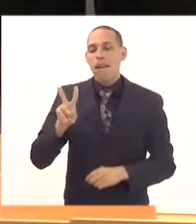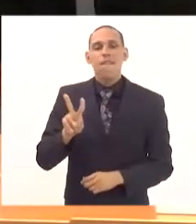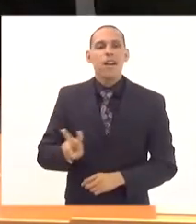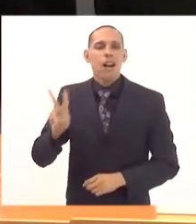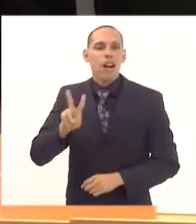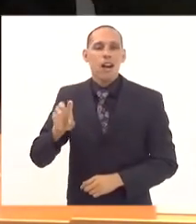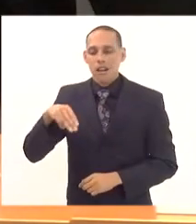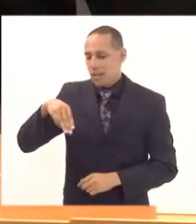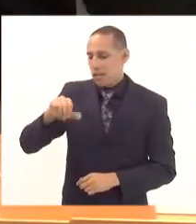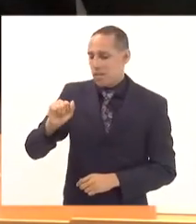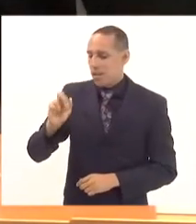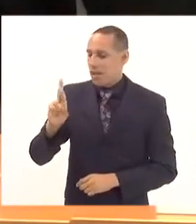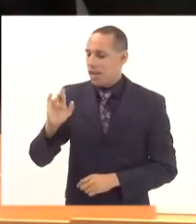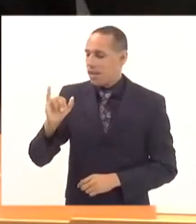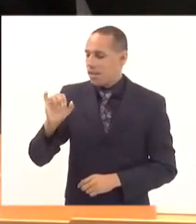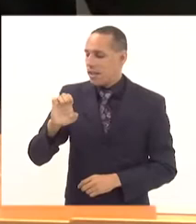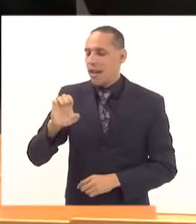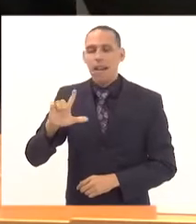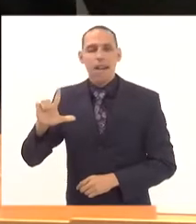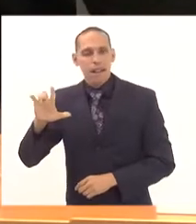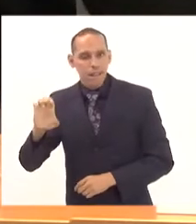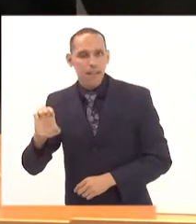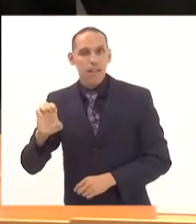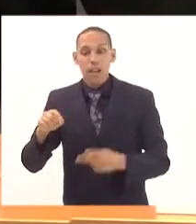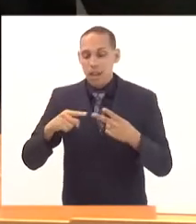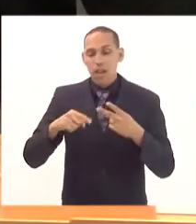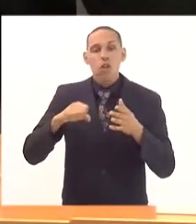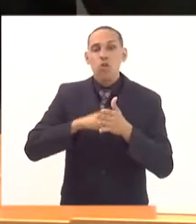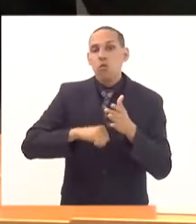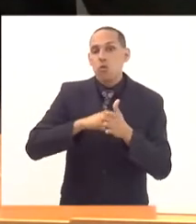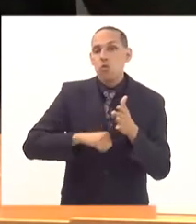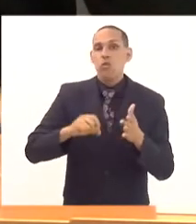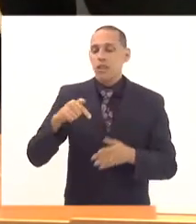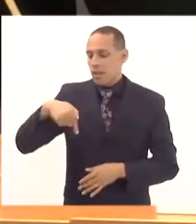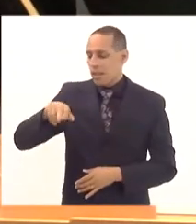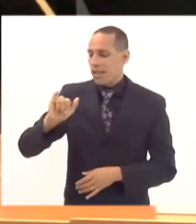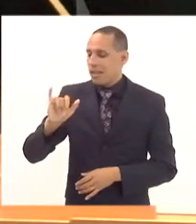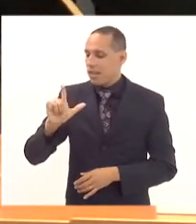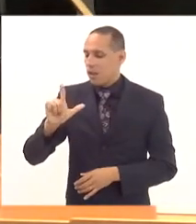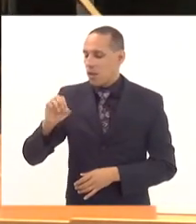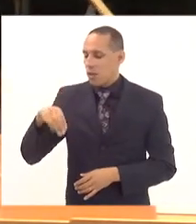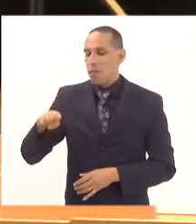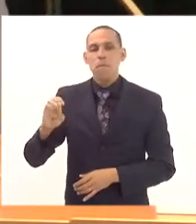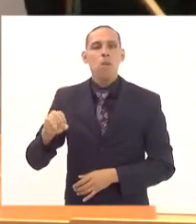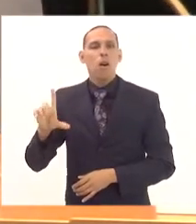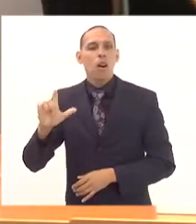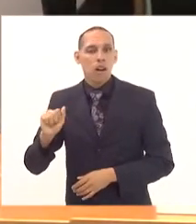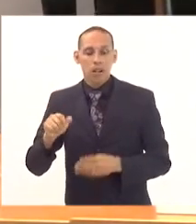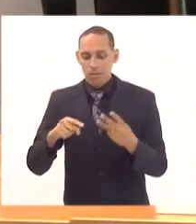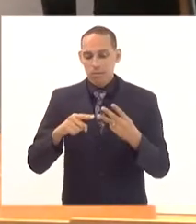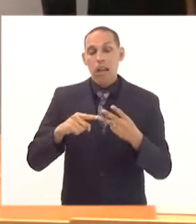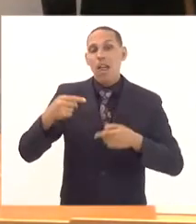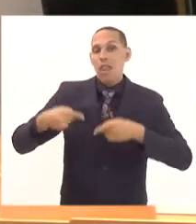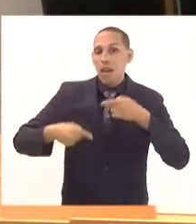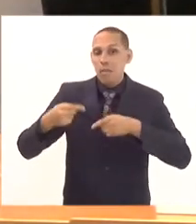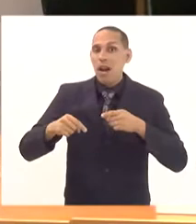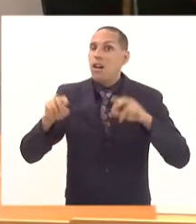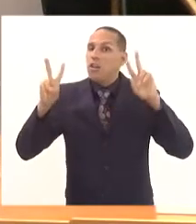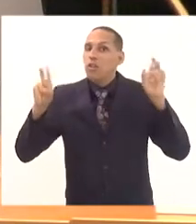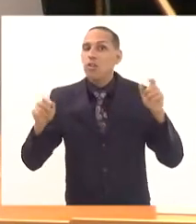negras a luta quilombola que no estado do Rio de Janeiro e o debate fundamental sobre o genocídio da Juventude Negra